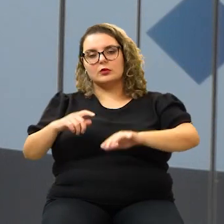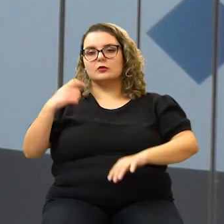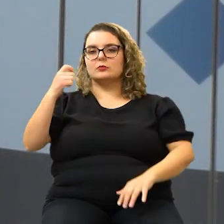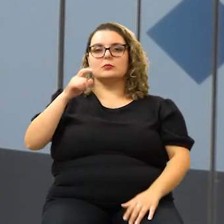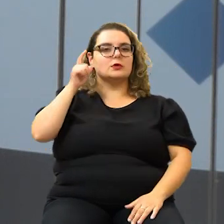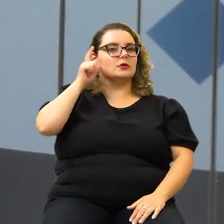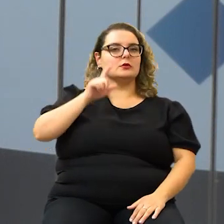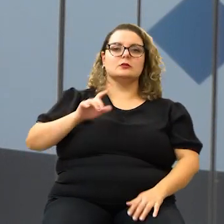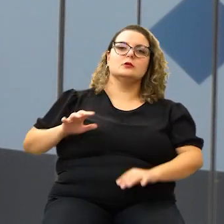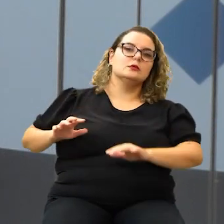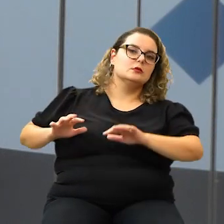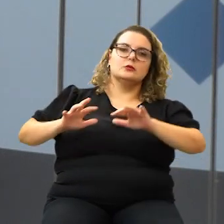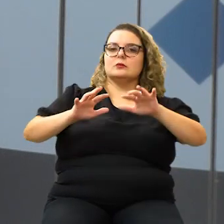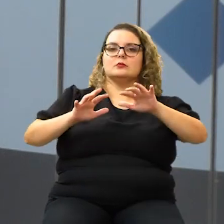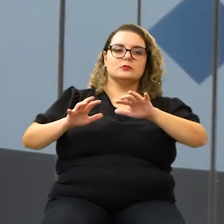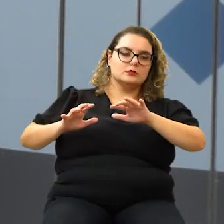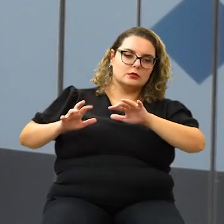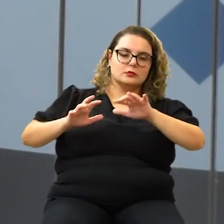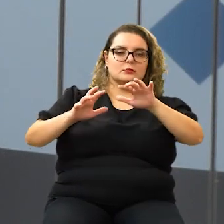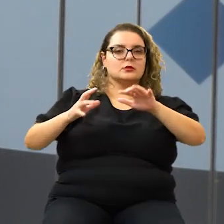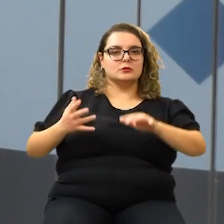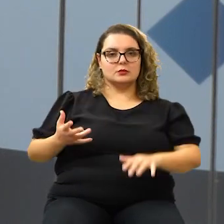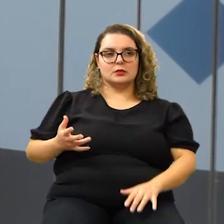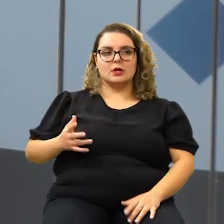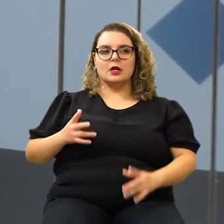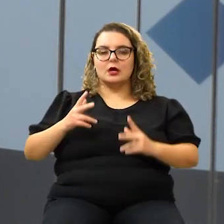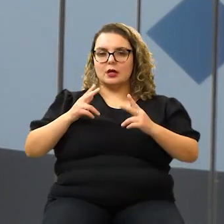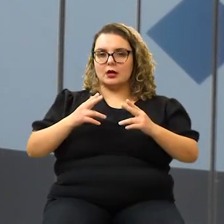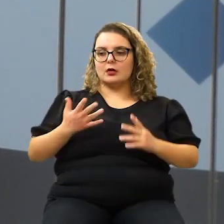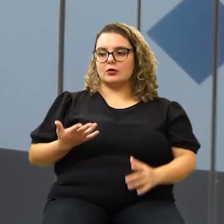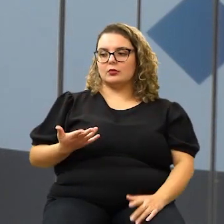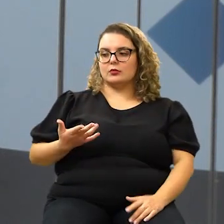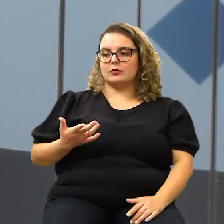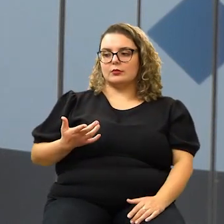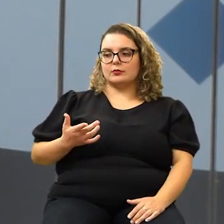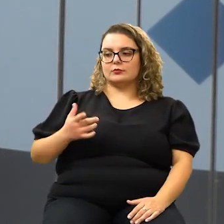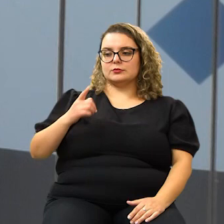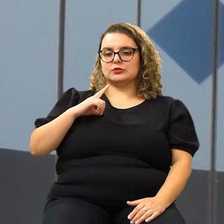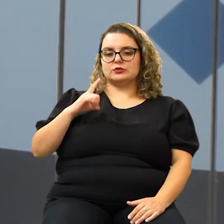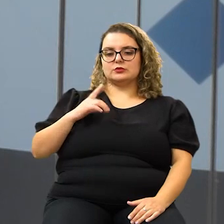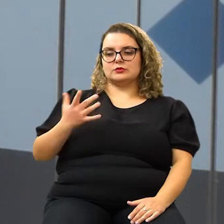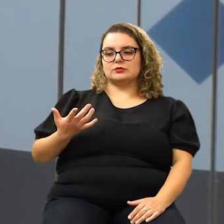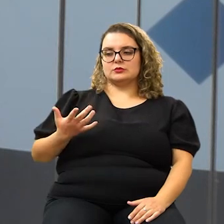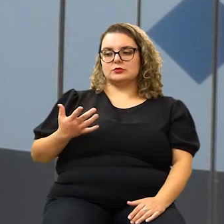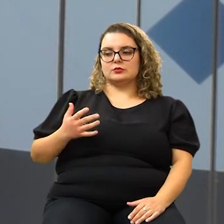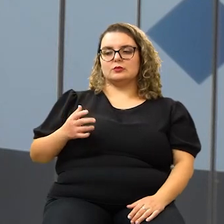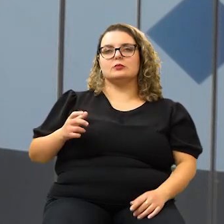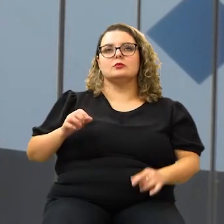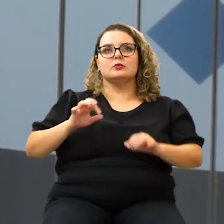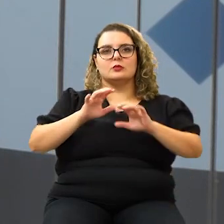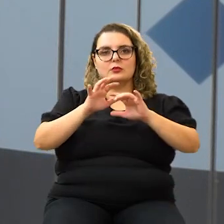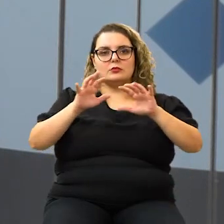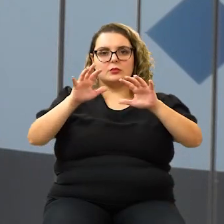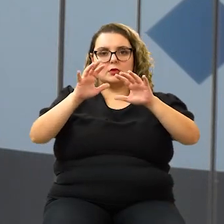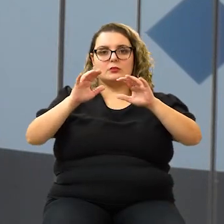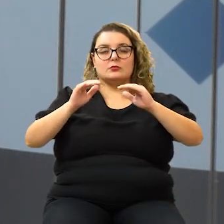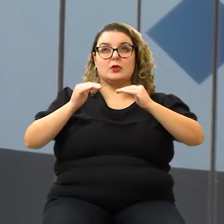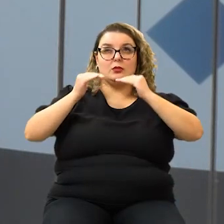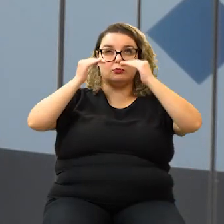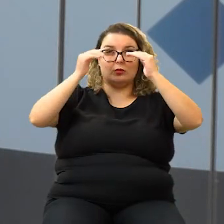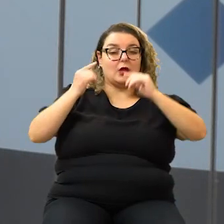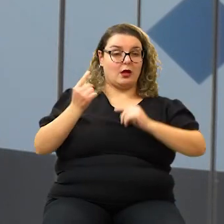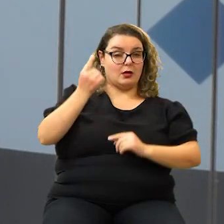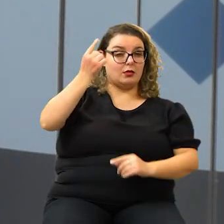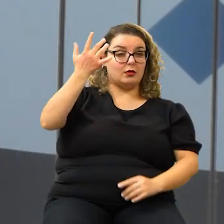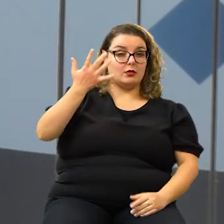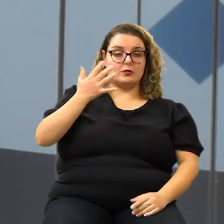conseguem avançar, né? Como se tivesse o ar, né, lá da alta atmosfera no